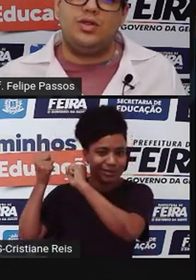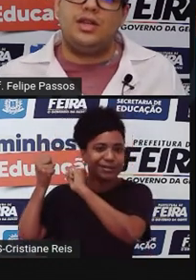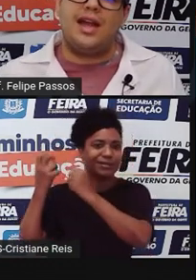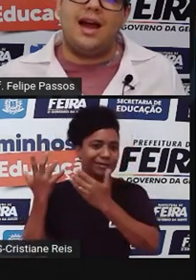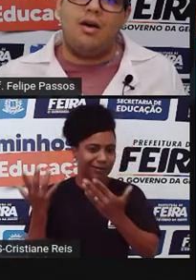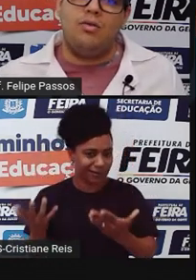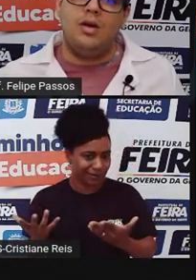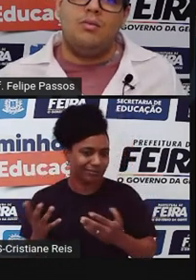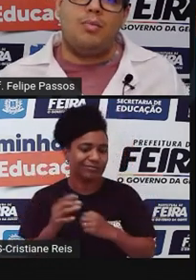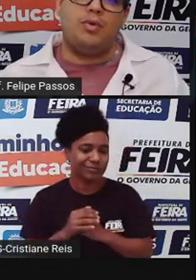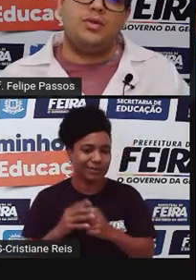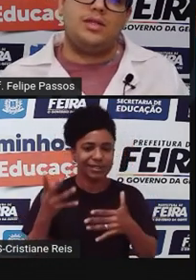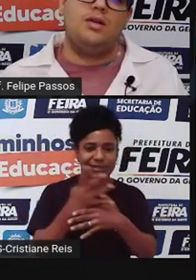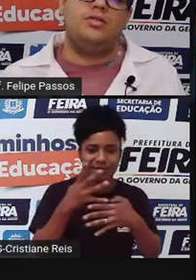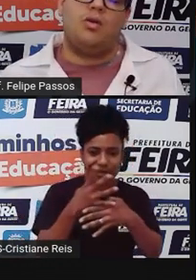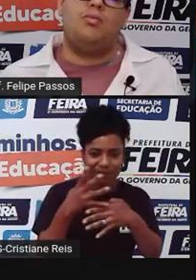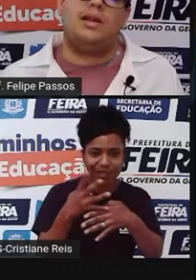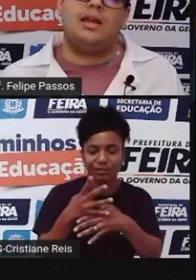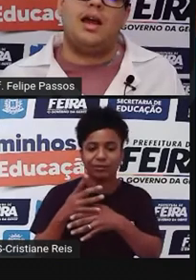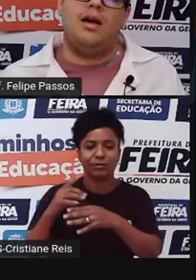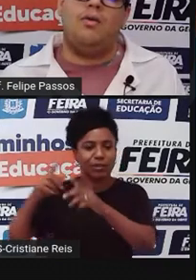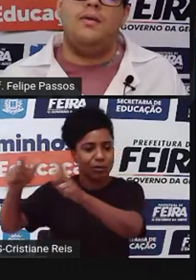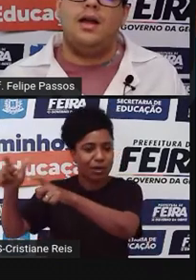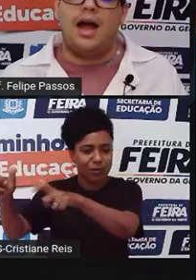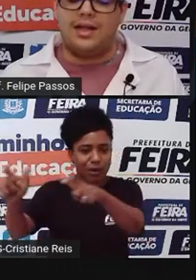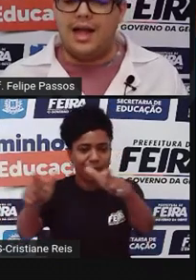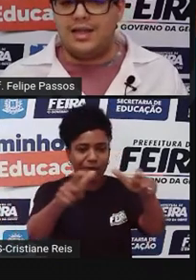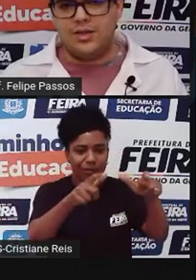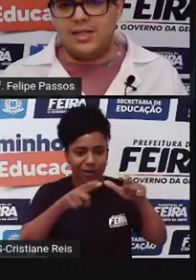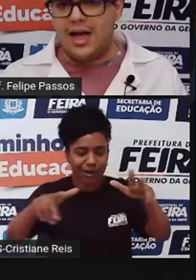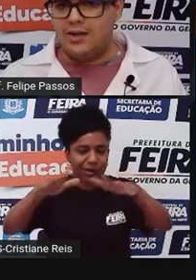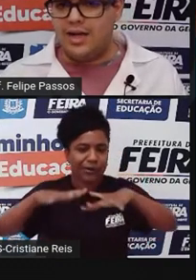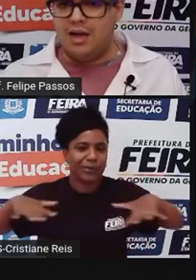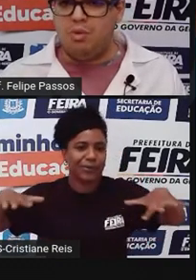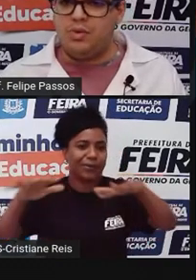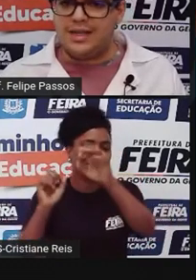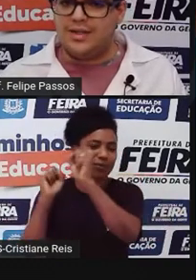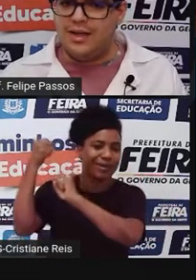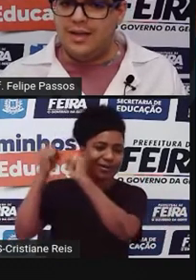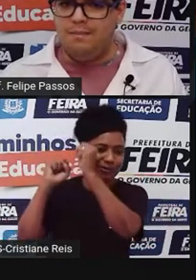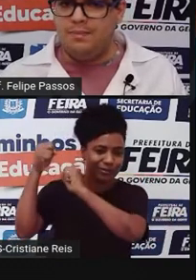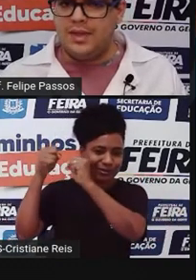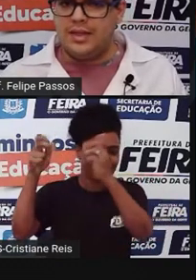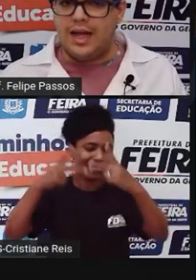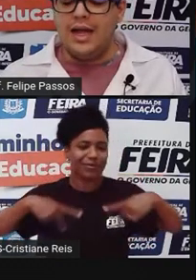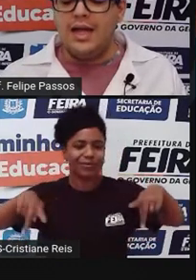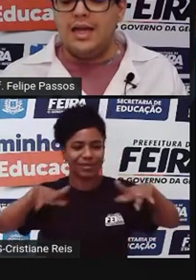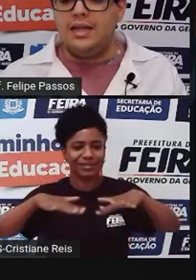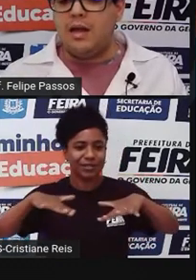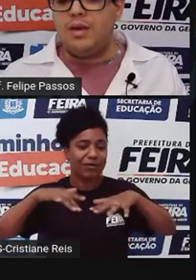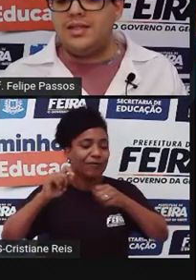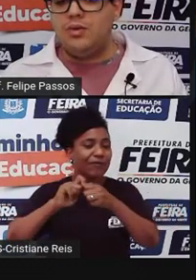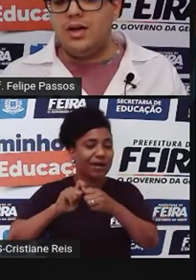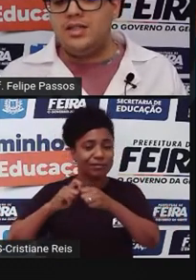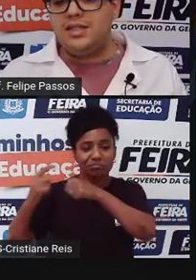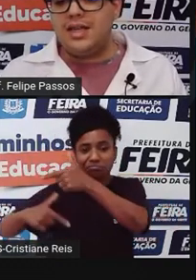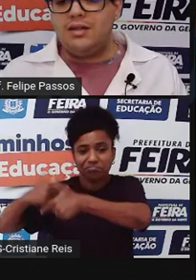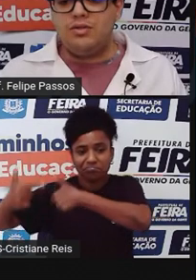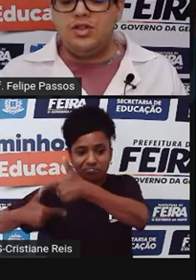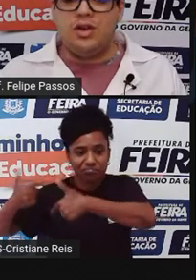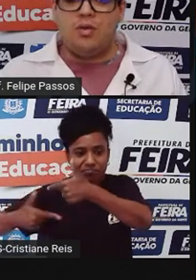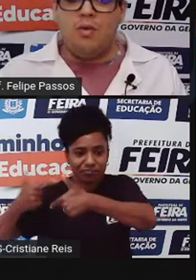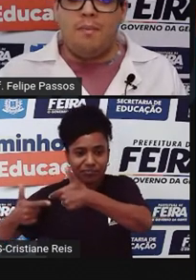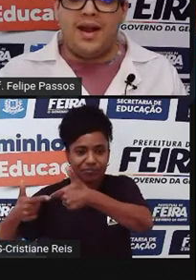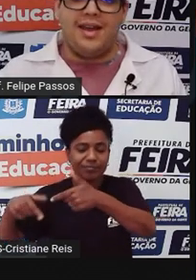tem um centro industrial a produção de algum material associado aquela população ali tá E também são